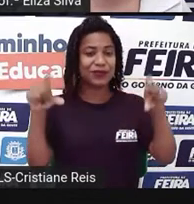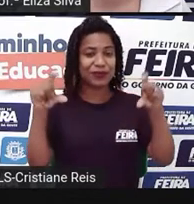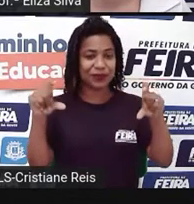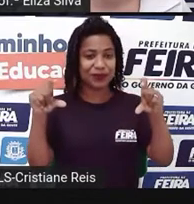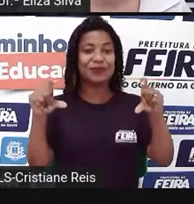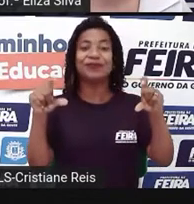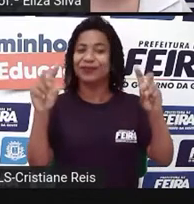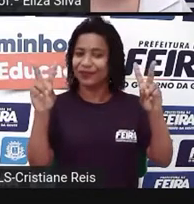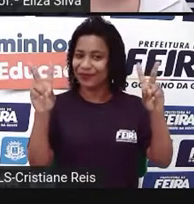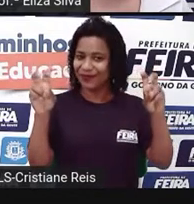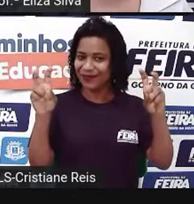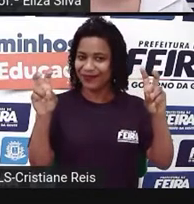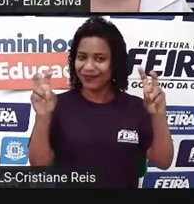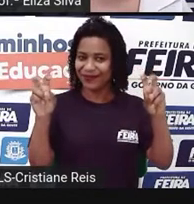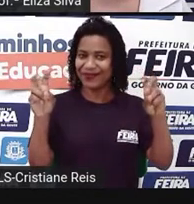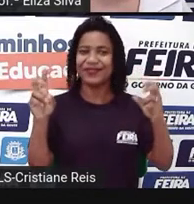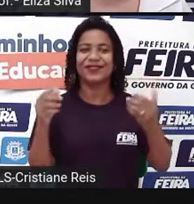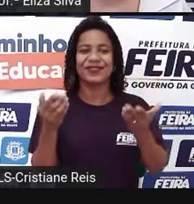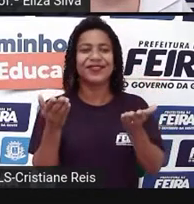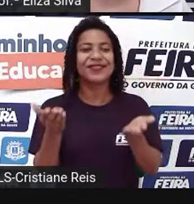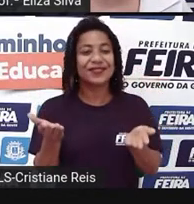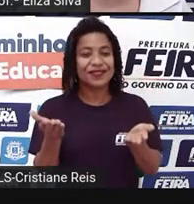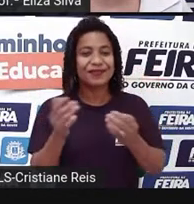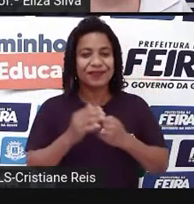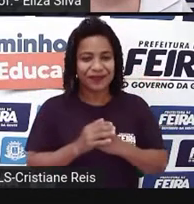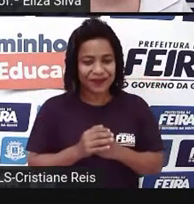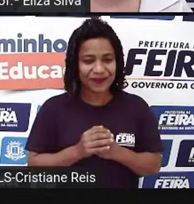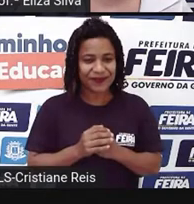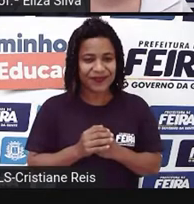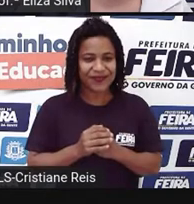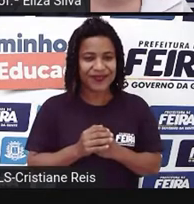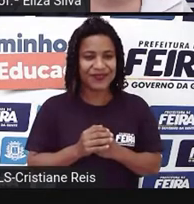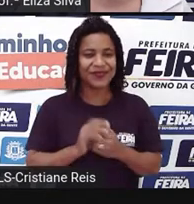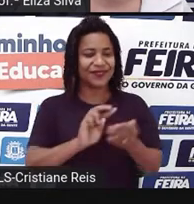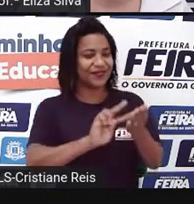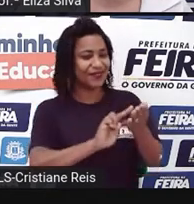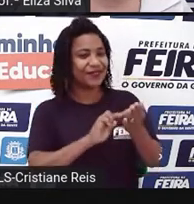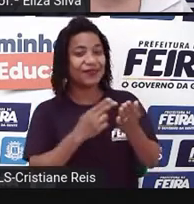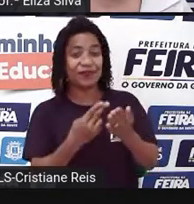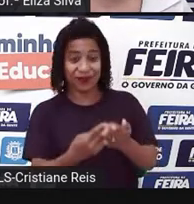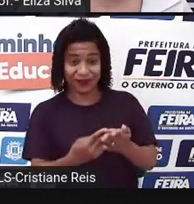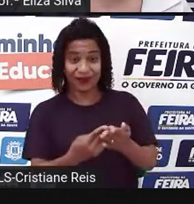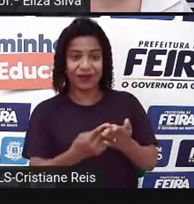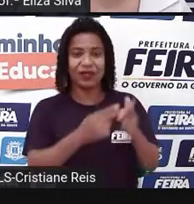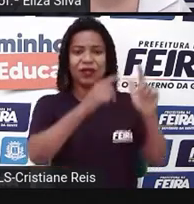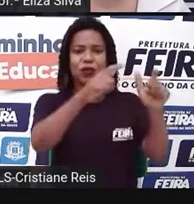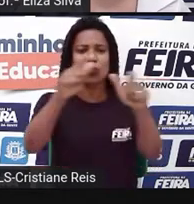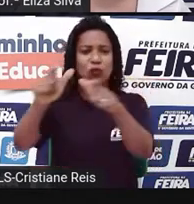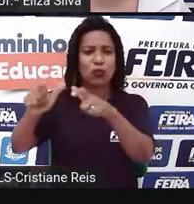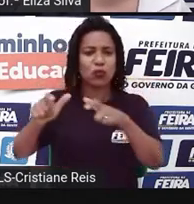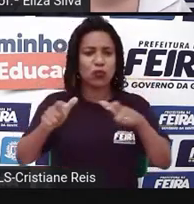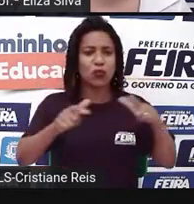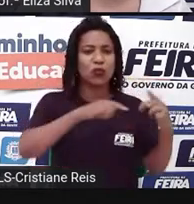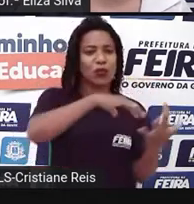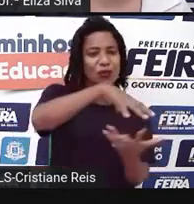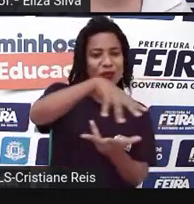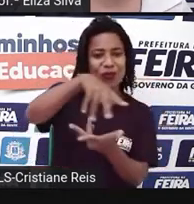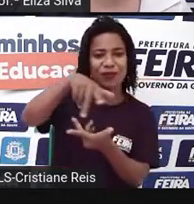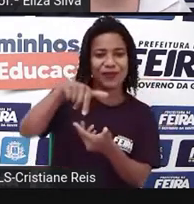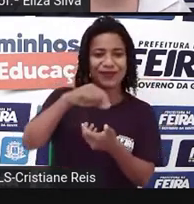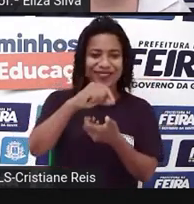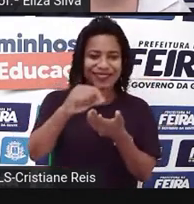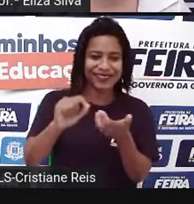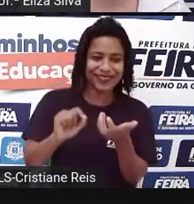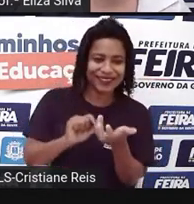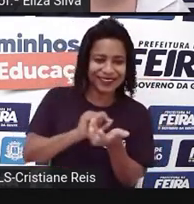o tema de nossa aula de hoje, Places around the world, lugares ao redor do mundo, countries